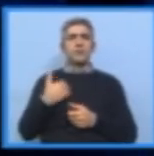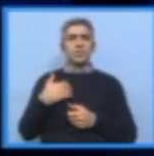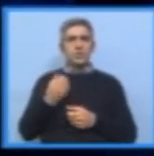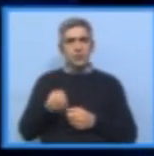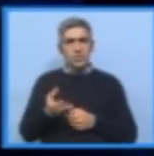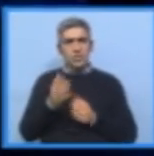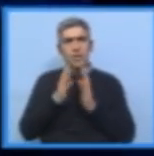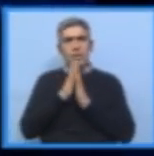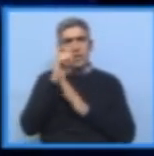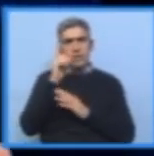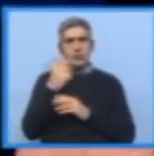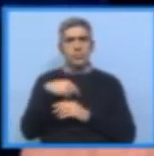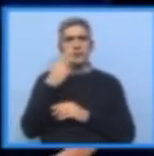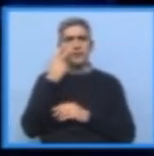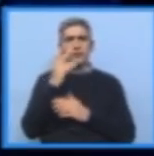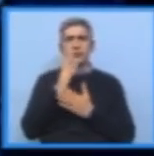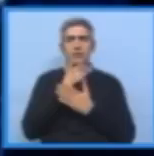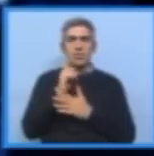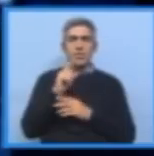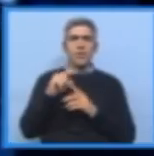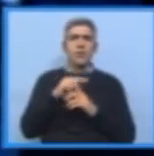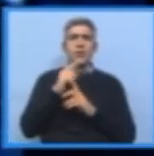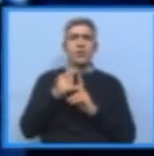misericórdia de Deus, que vivíamos não só no ano